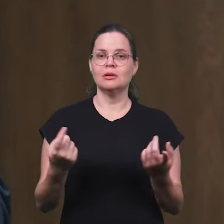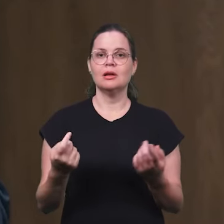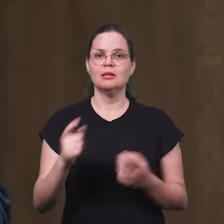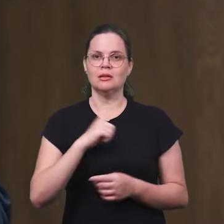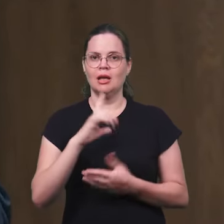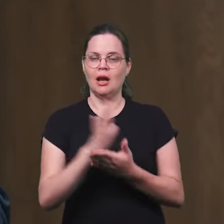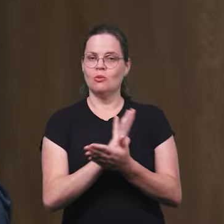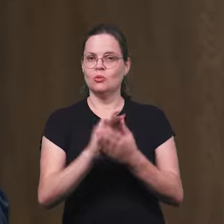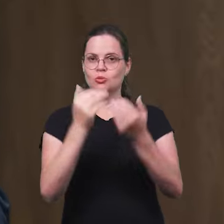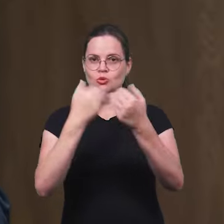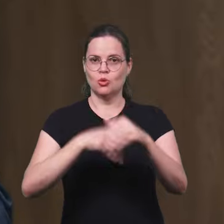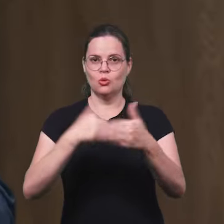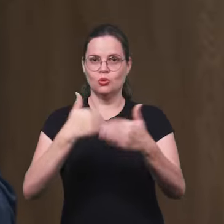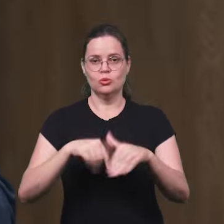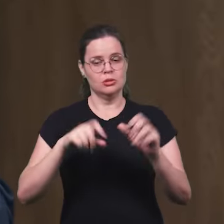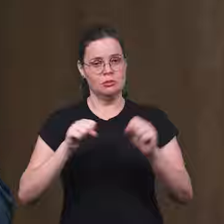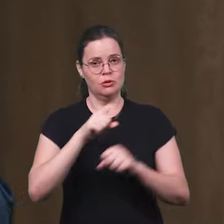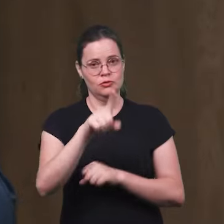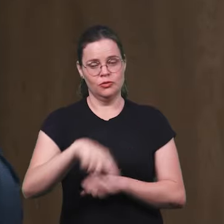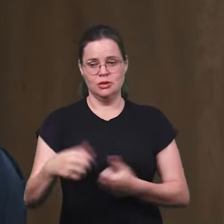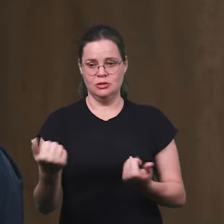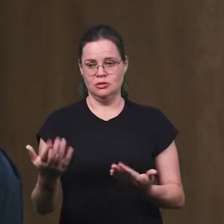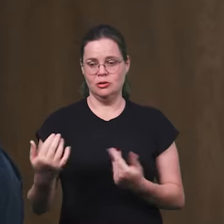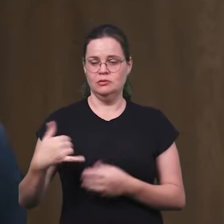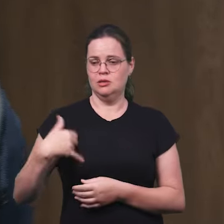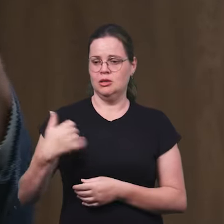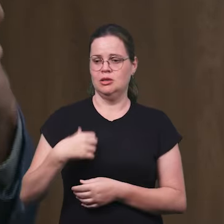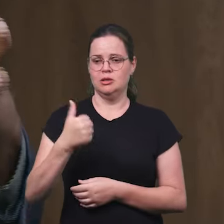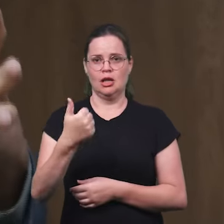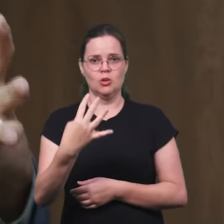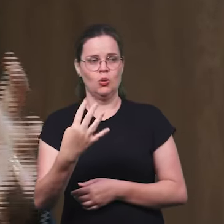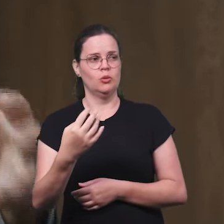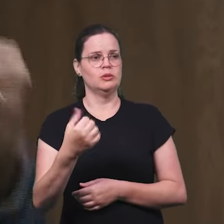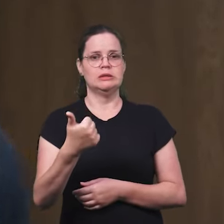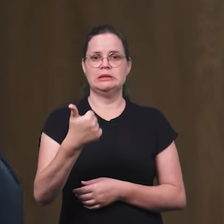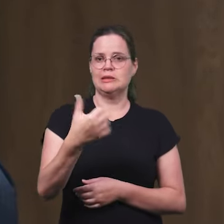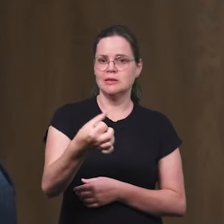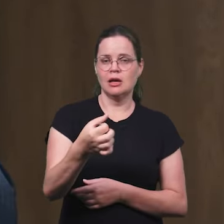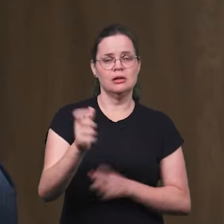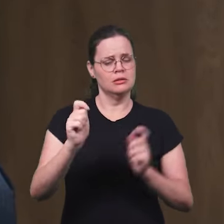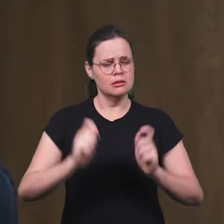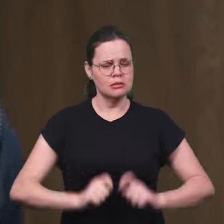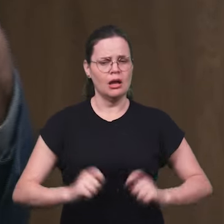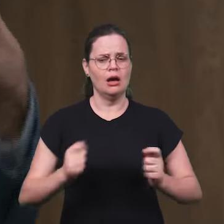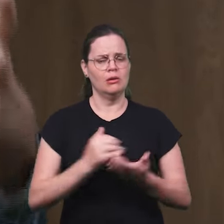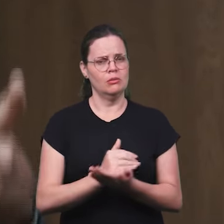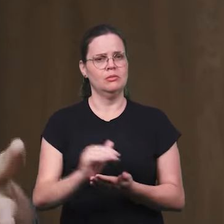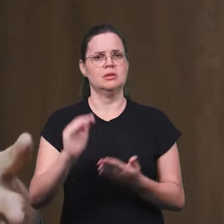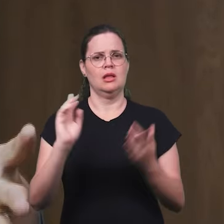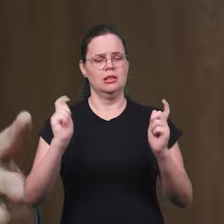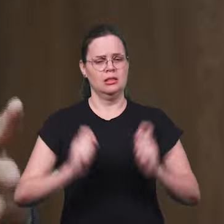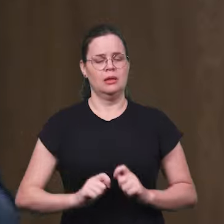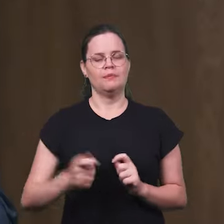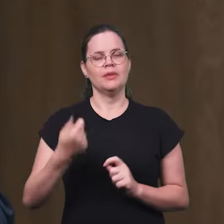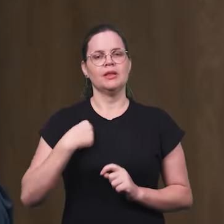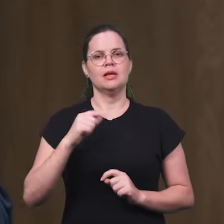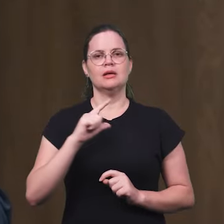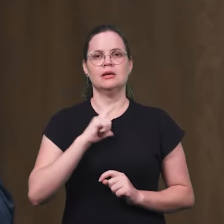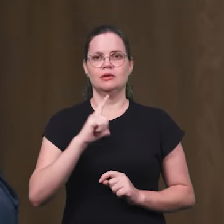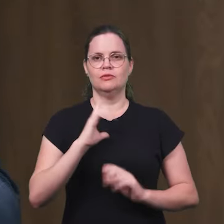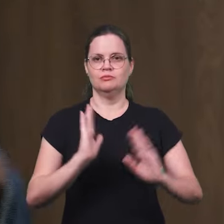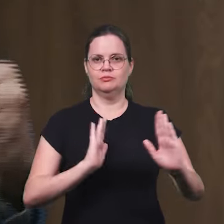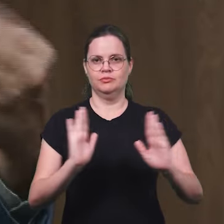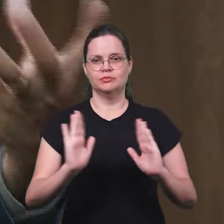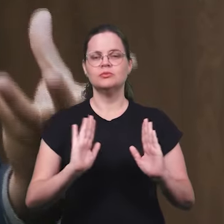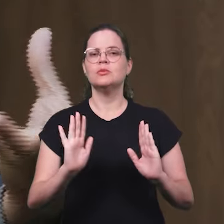15, 16 anos, né? E assim, eu passei por alguns momentos durante a preparação, não foi fácil, tá? Não foi